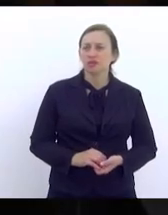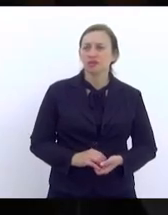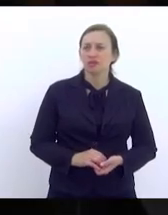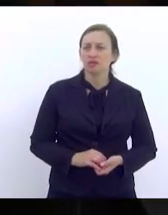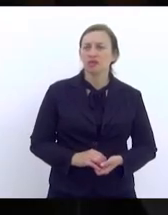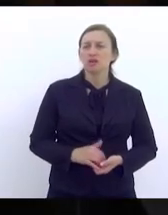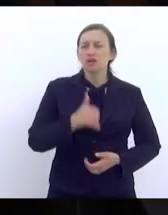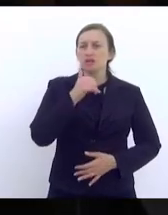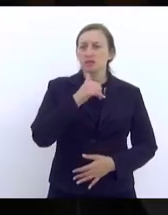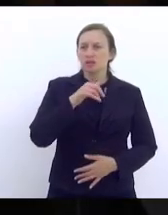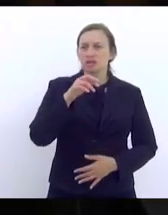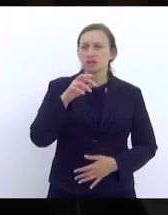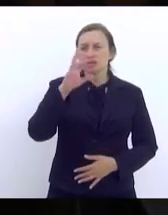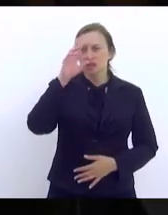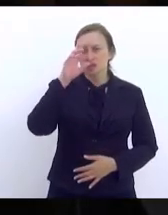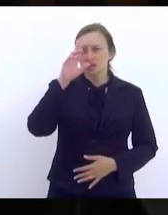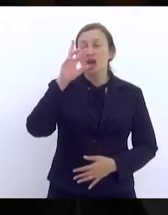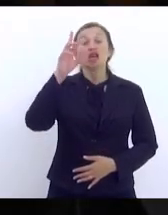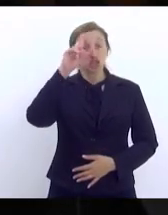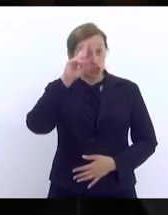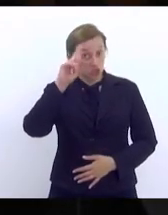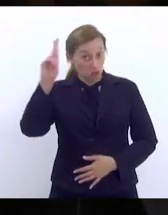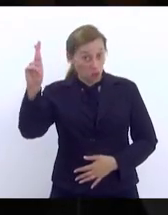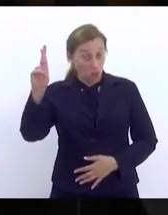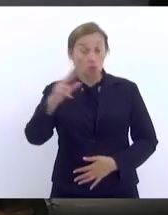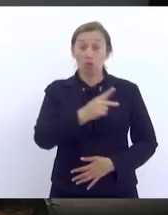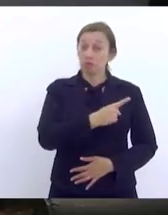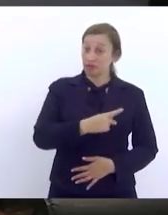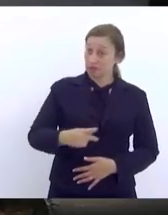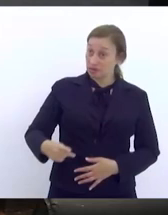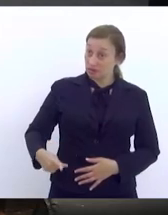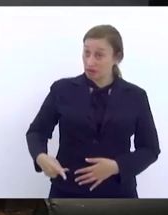senhora senhor presidente